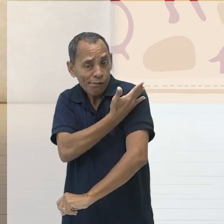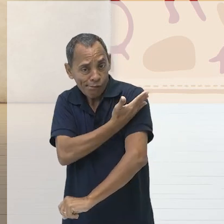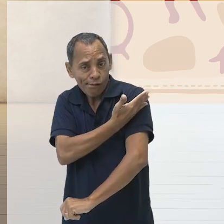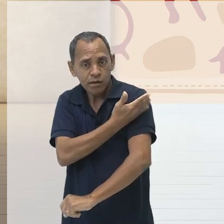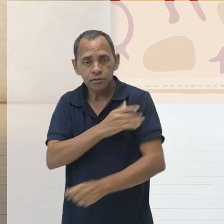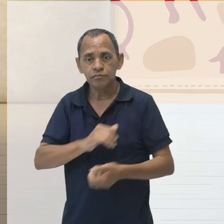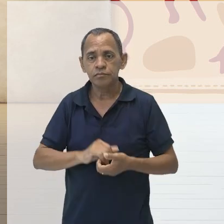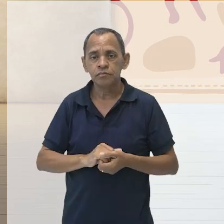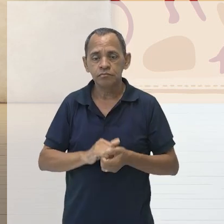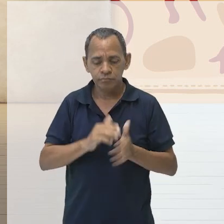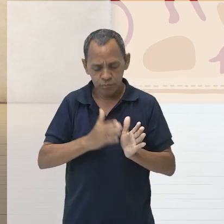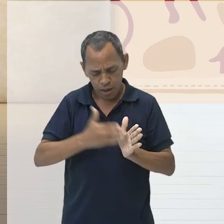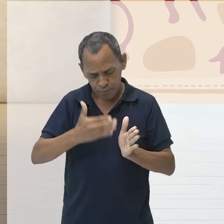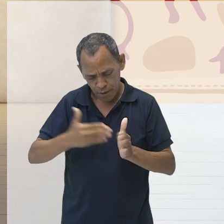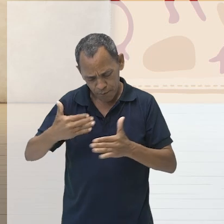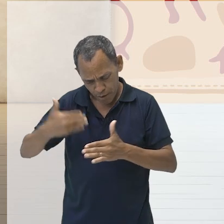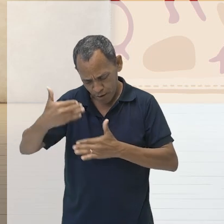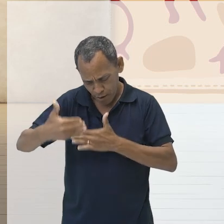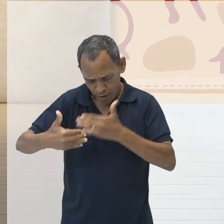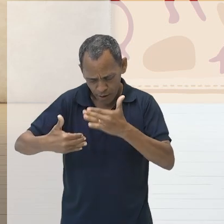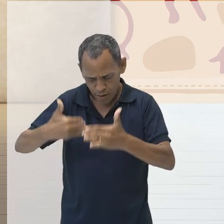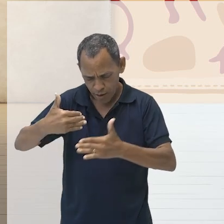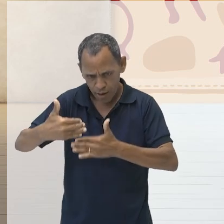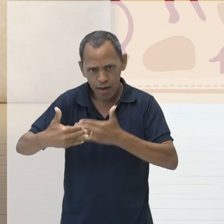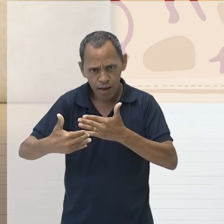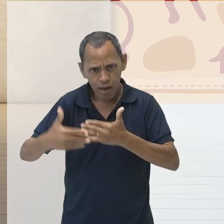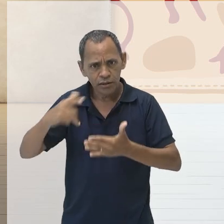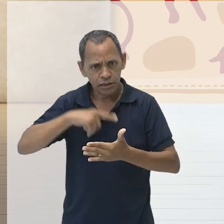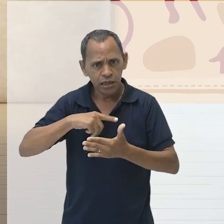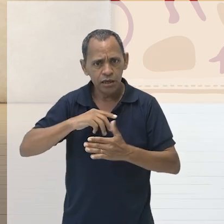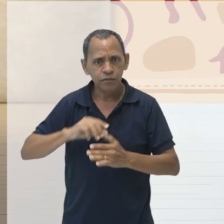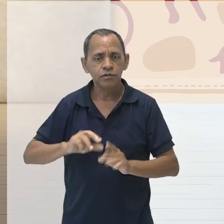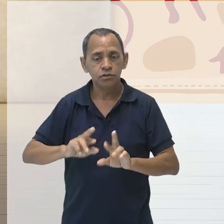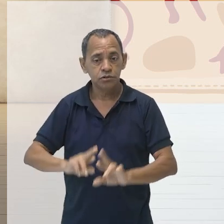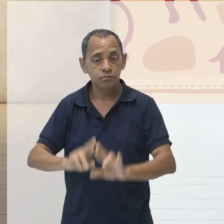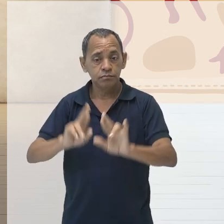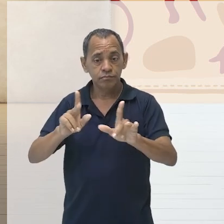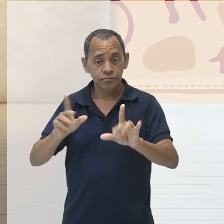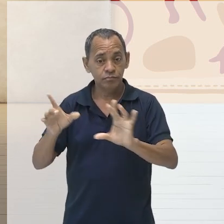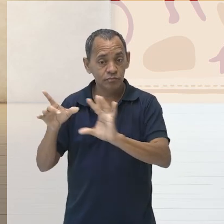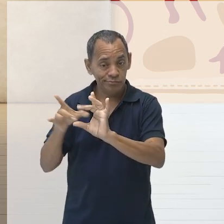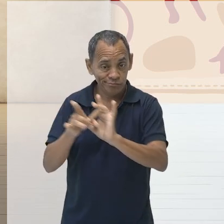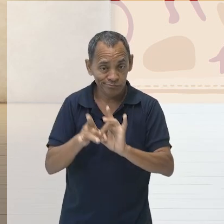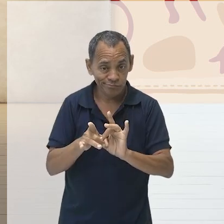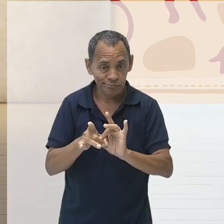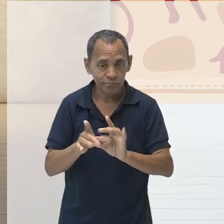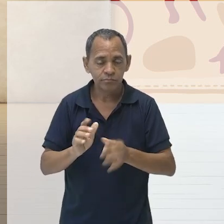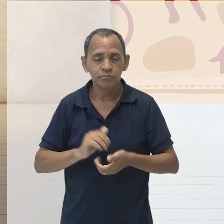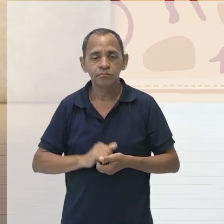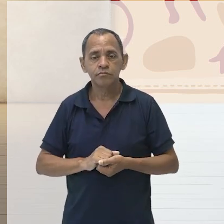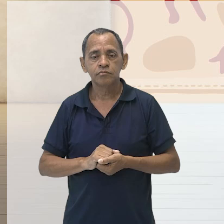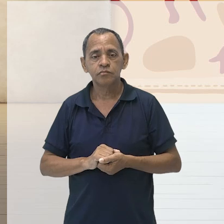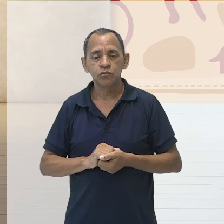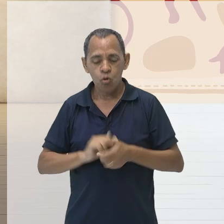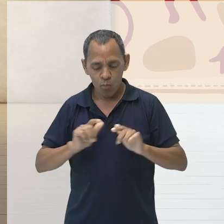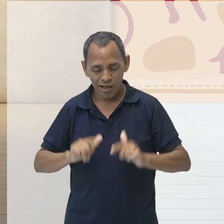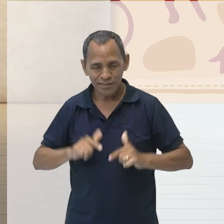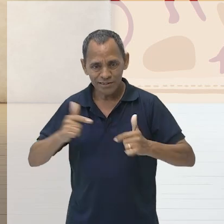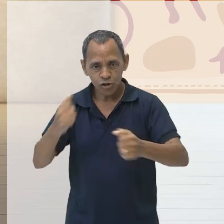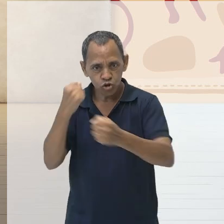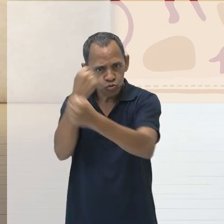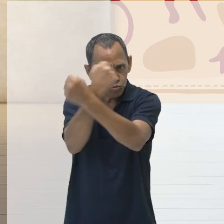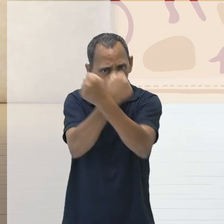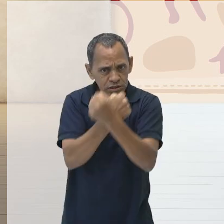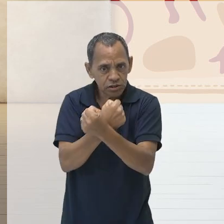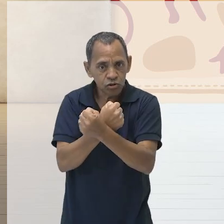luta ela foi entrando aí em diferentes contextos, né? Ela passou de ser apenas uma ação de proteção,